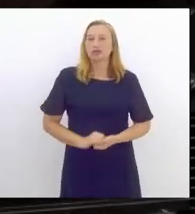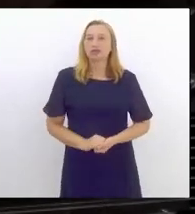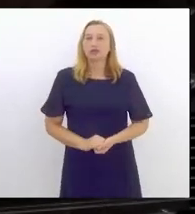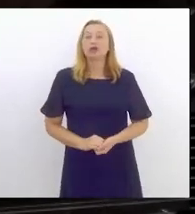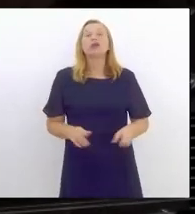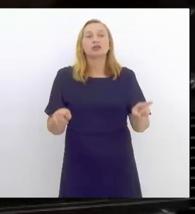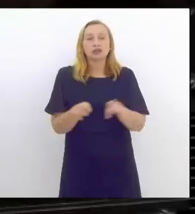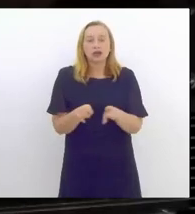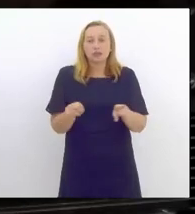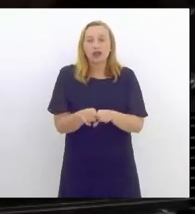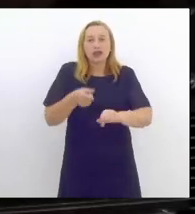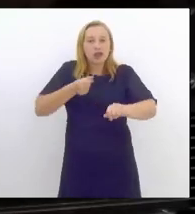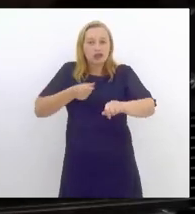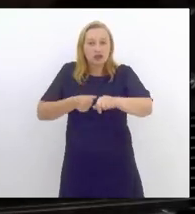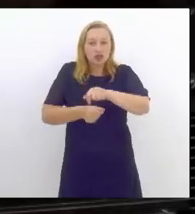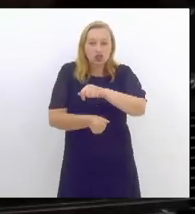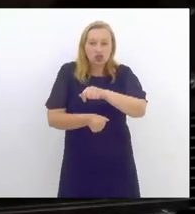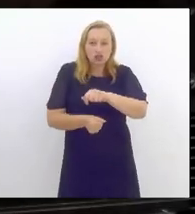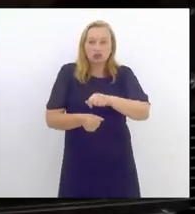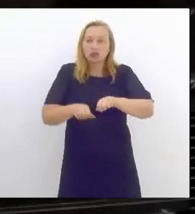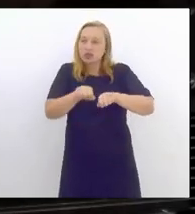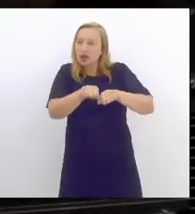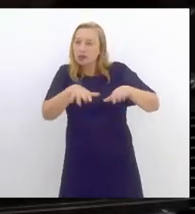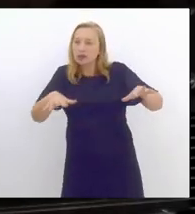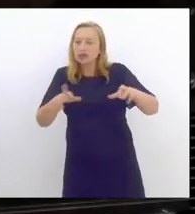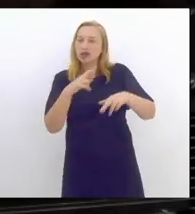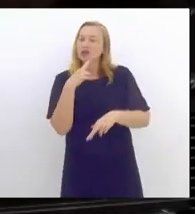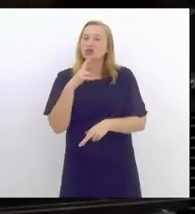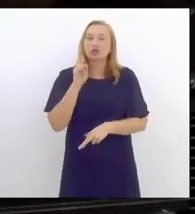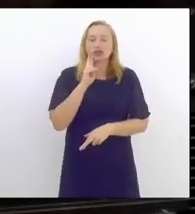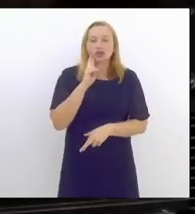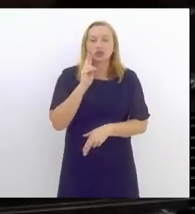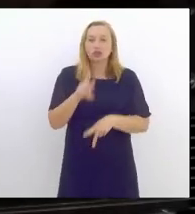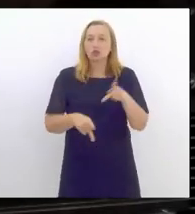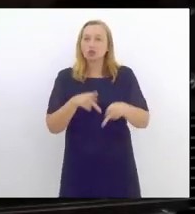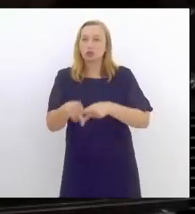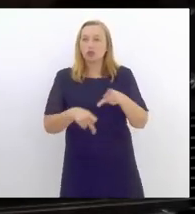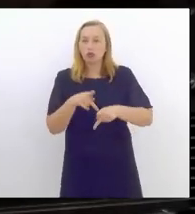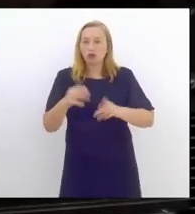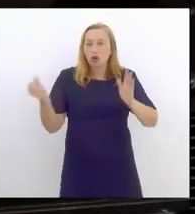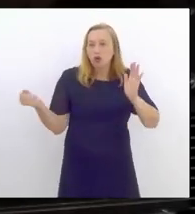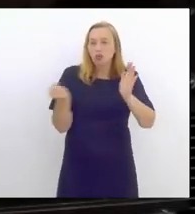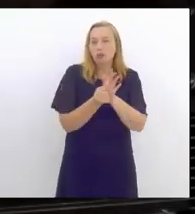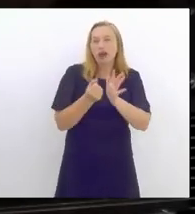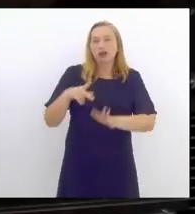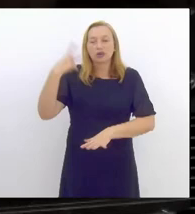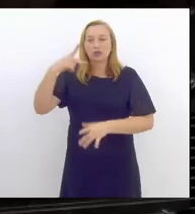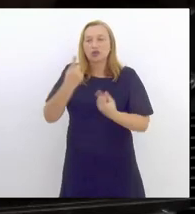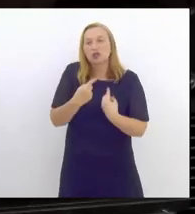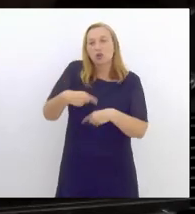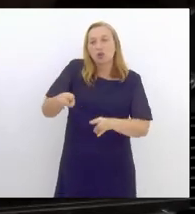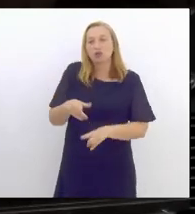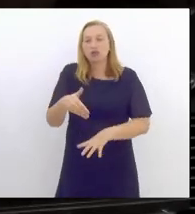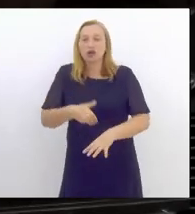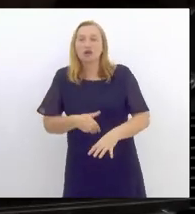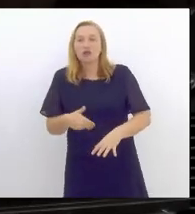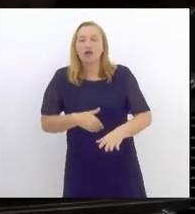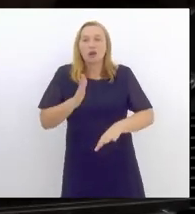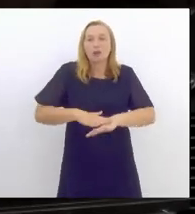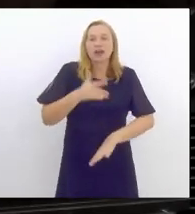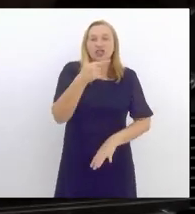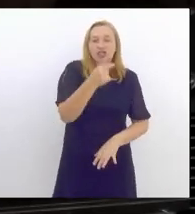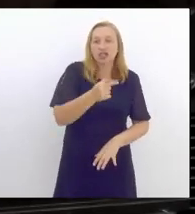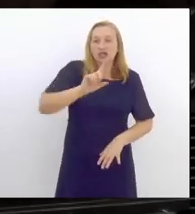Também investimos na ampliação dos restaurantes do povo, um marco na política de combate à fome, com mais de